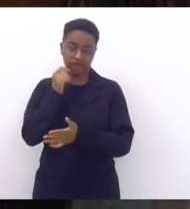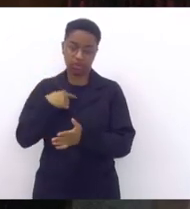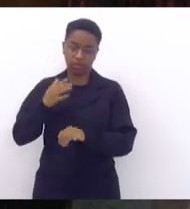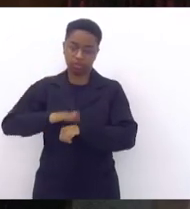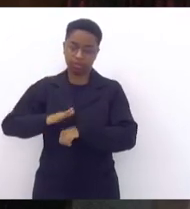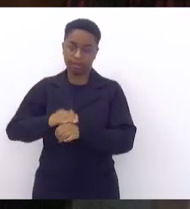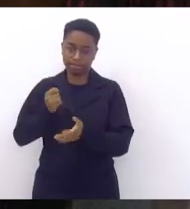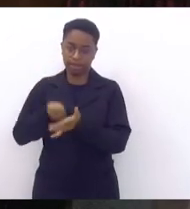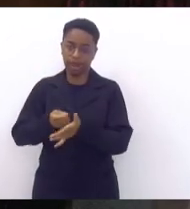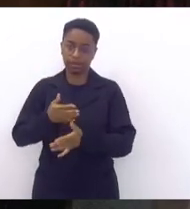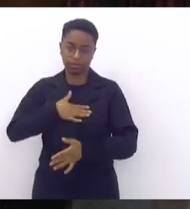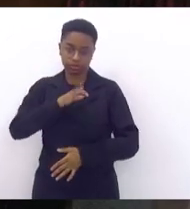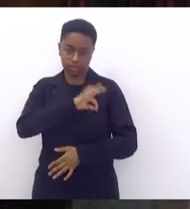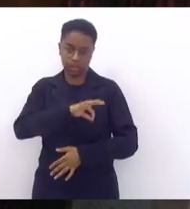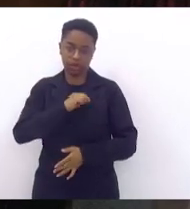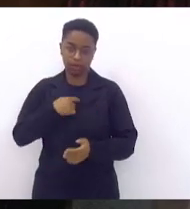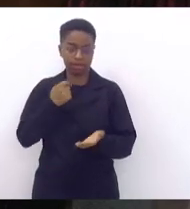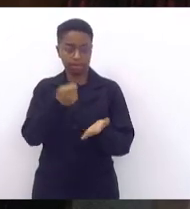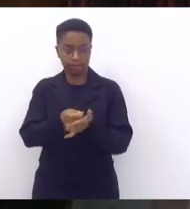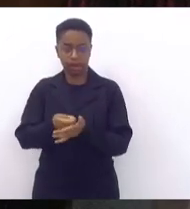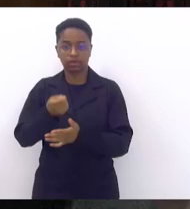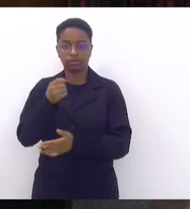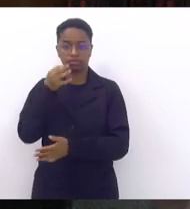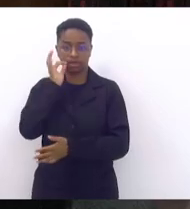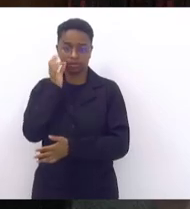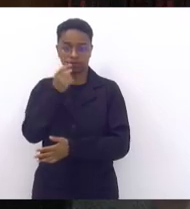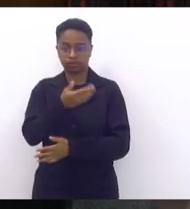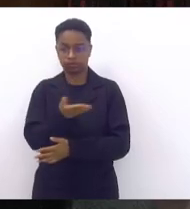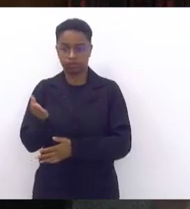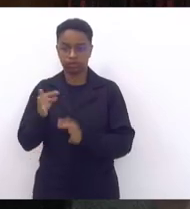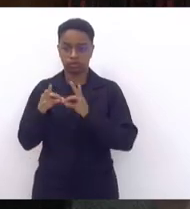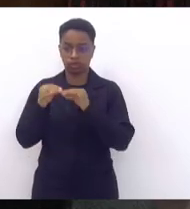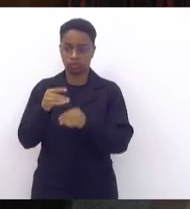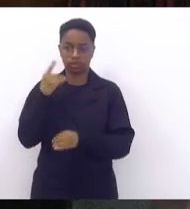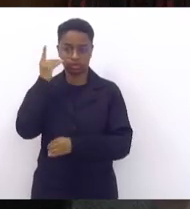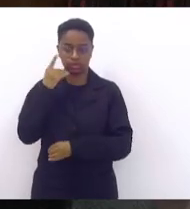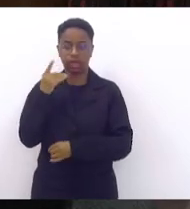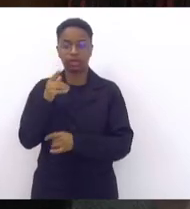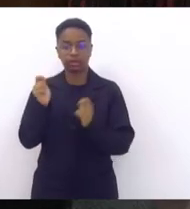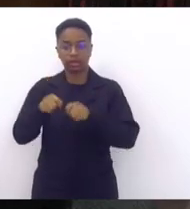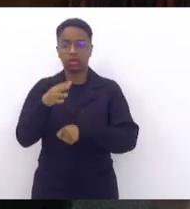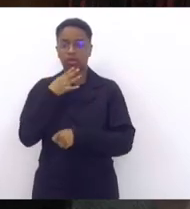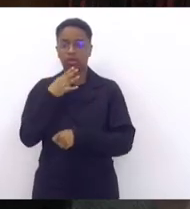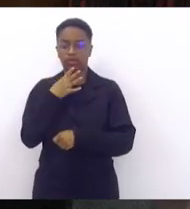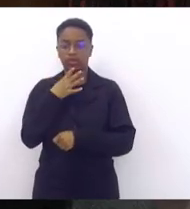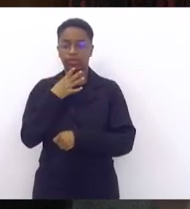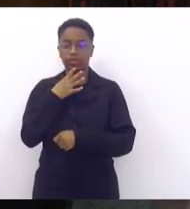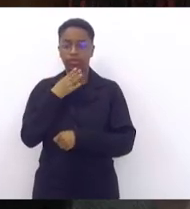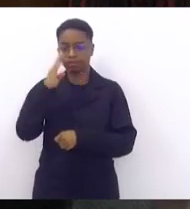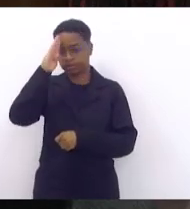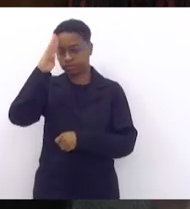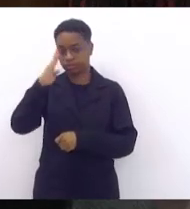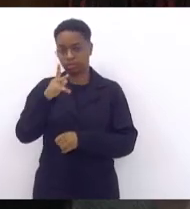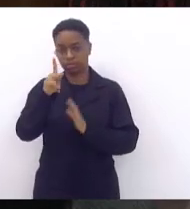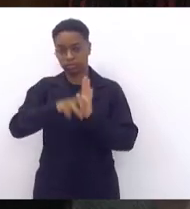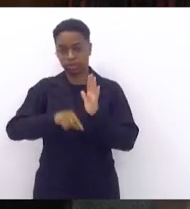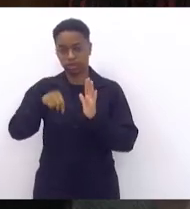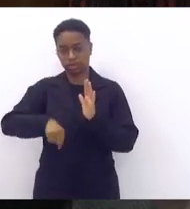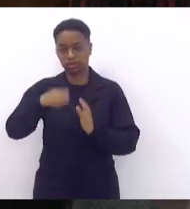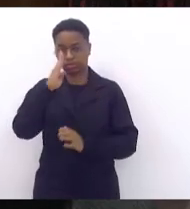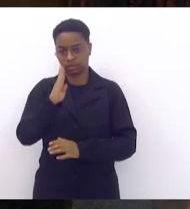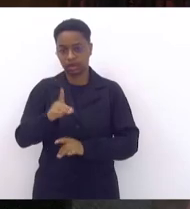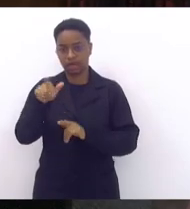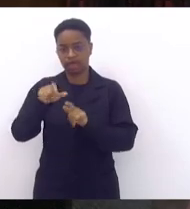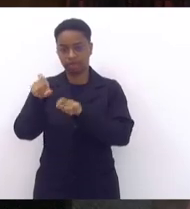meu salário um café para todos os deputados para conhecerem um dos maiores projetos do Brasil, que é a Fazenda Paraíso. Que